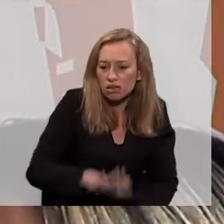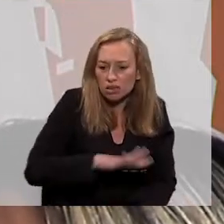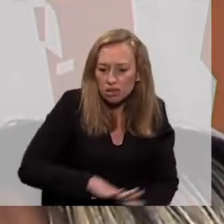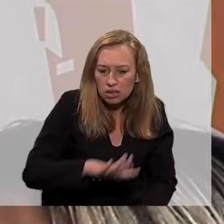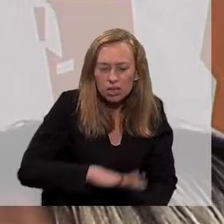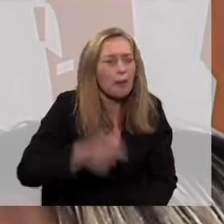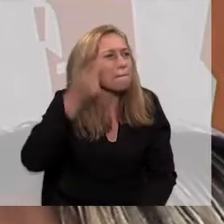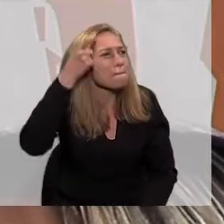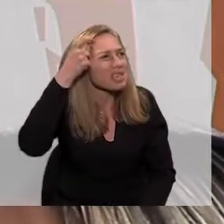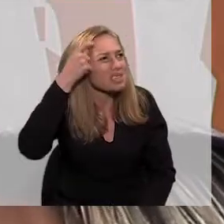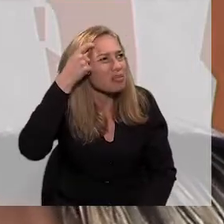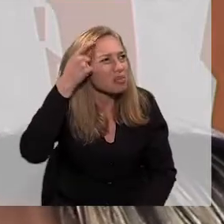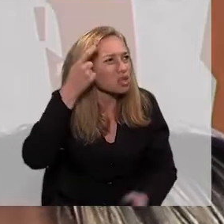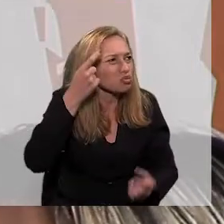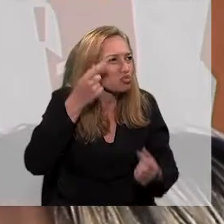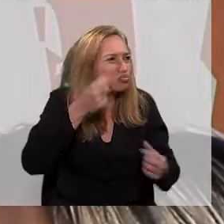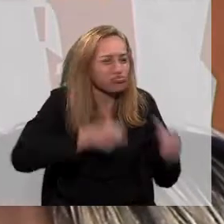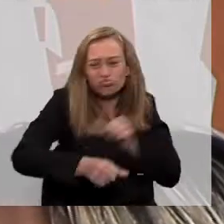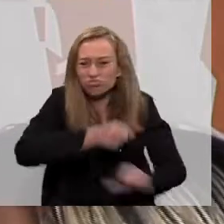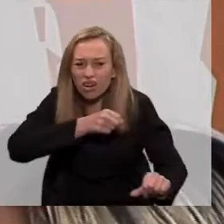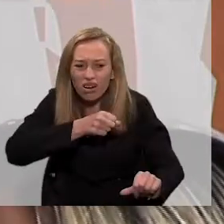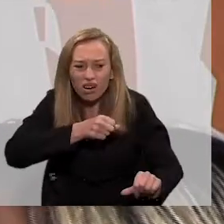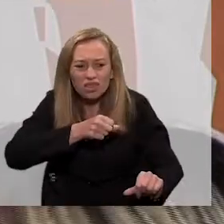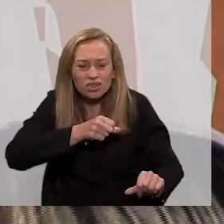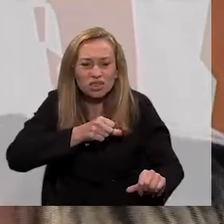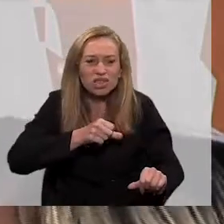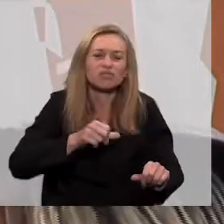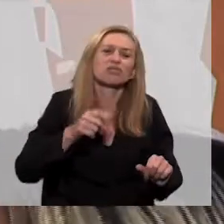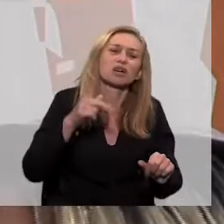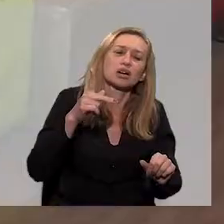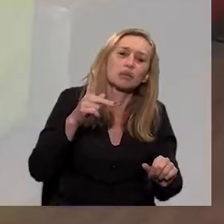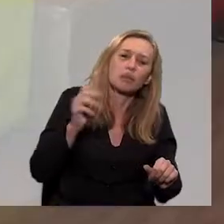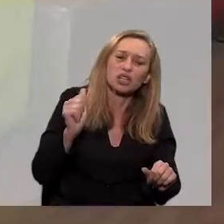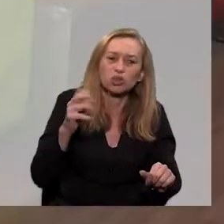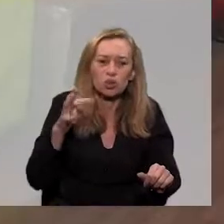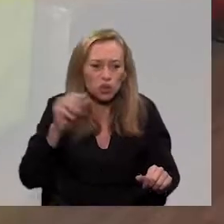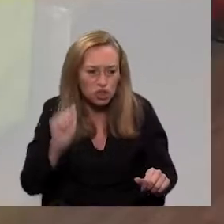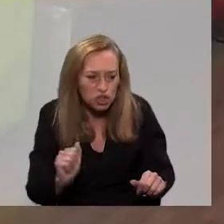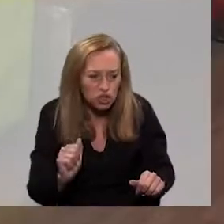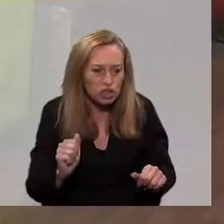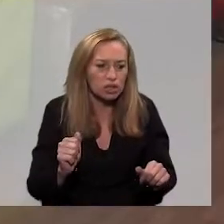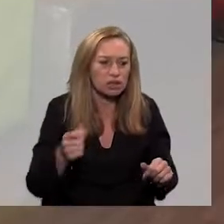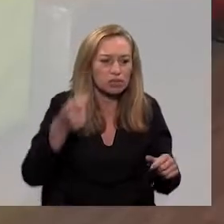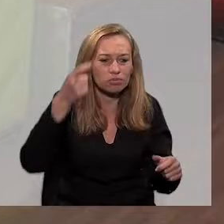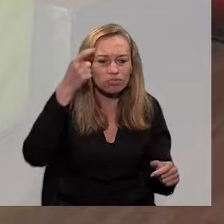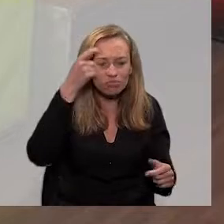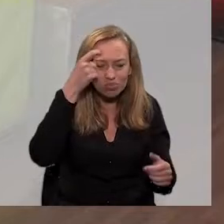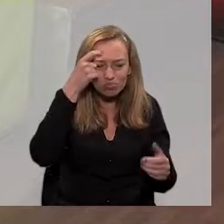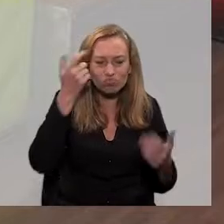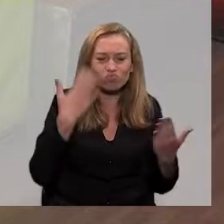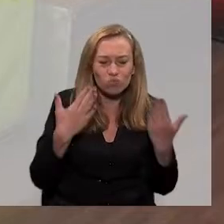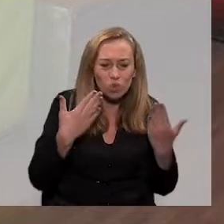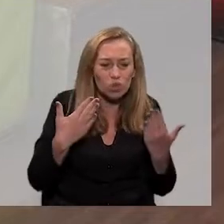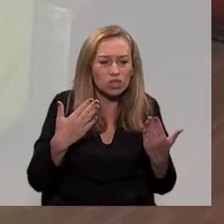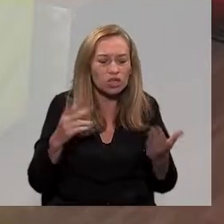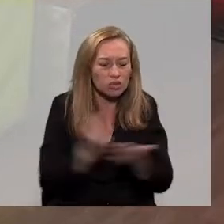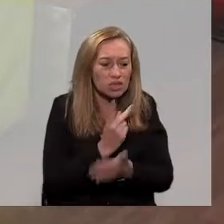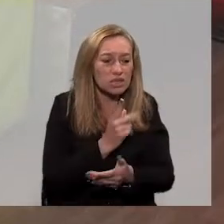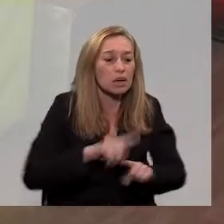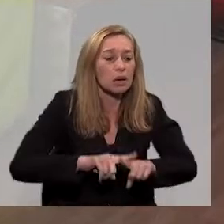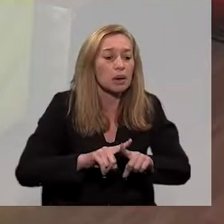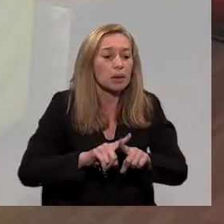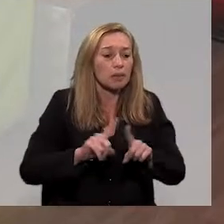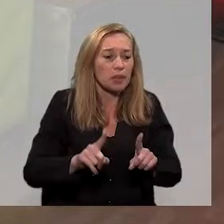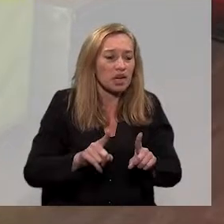totalmente com pensamentos distorcidos. Aí vinham patologias psicológicas que acabavam acontecendo, só que